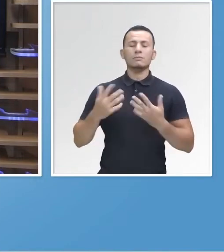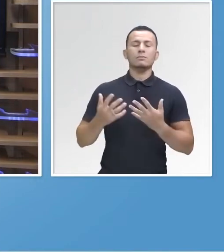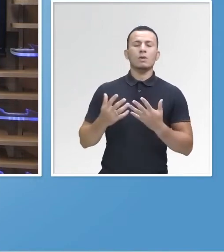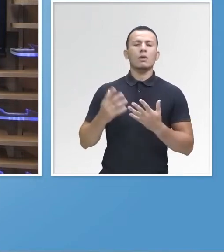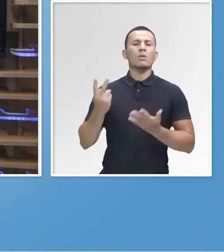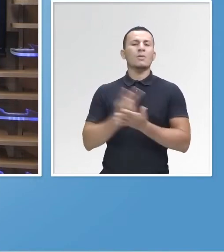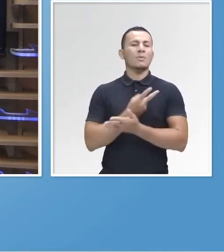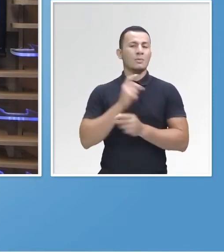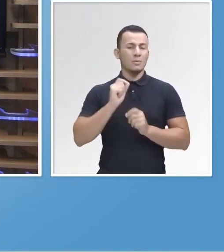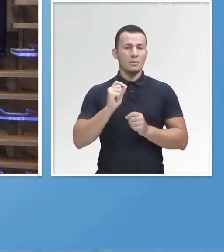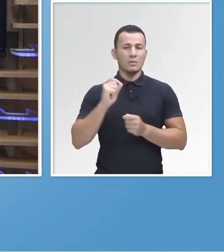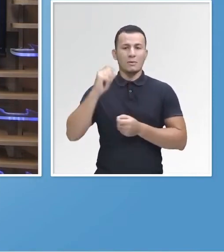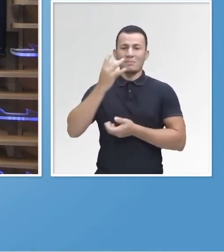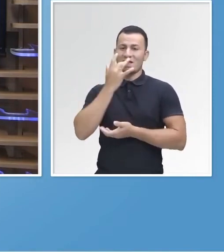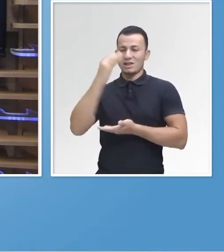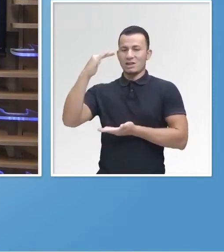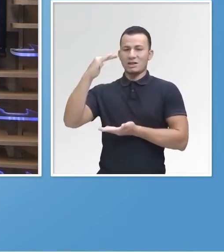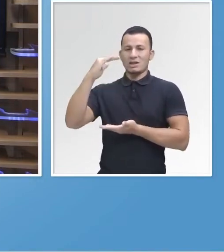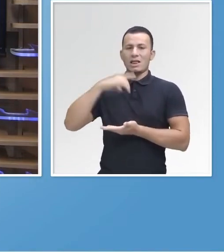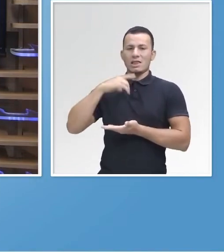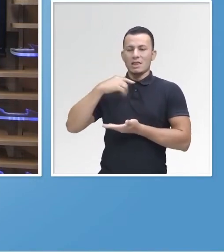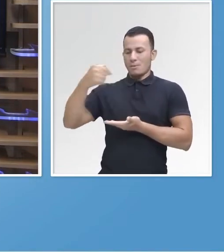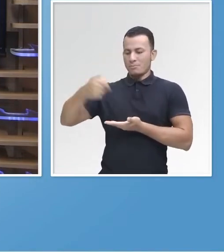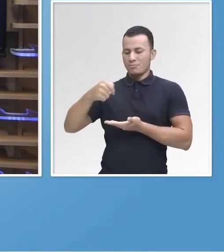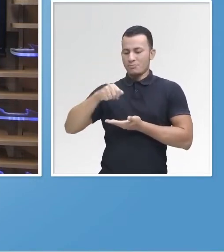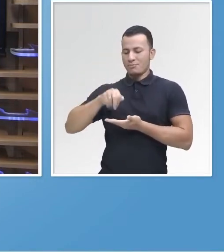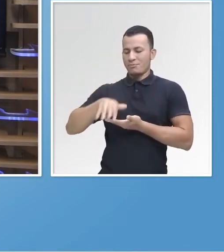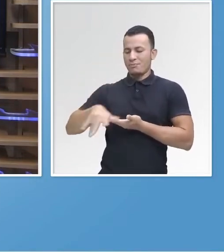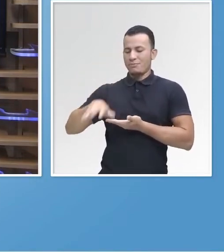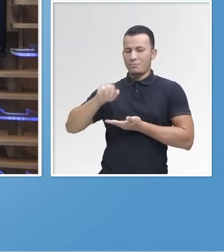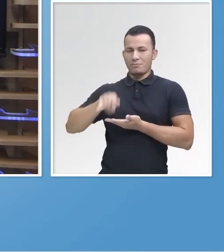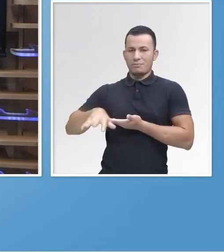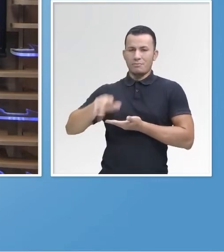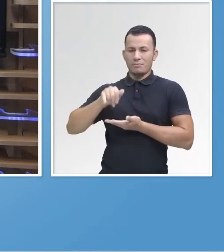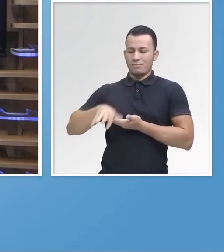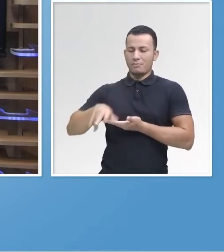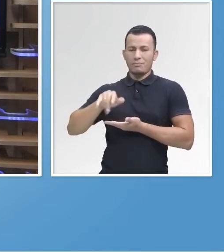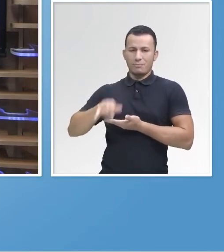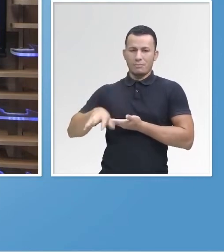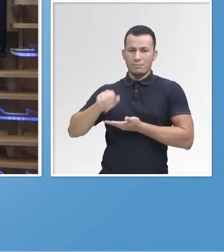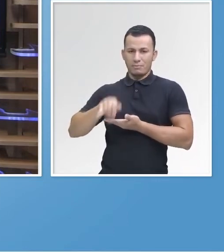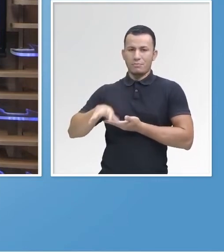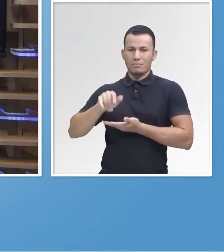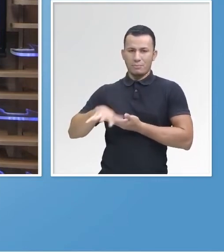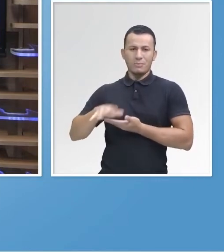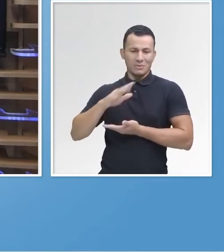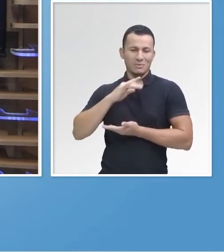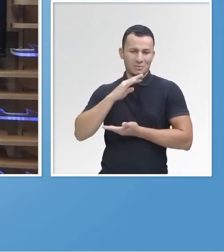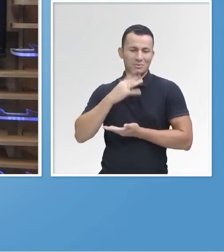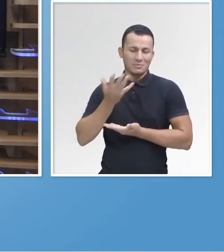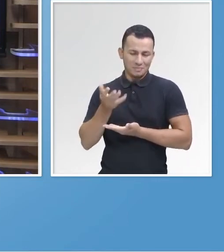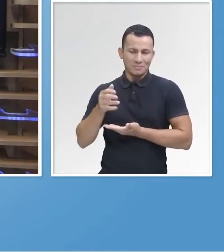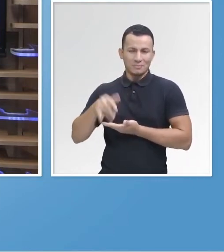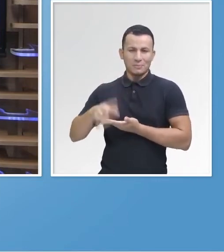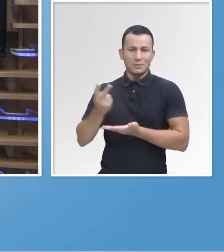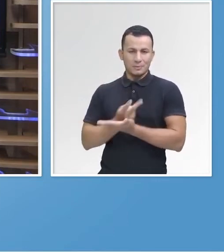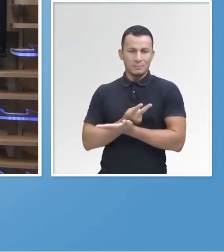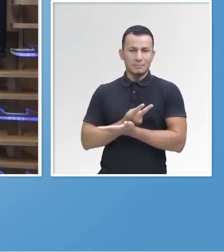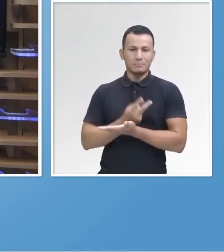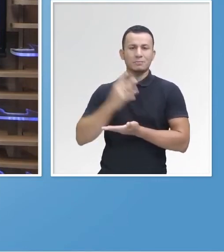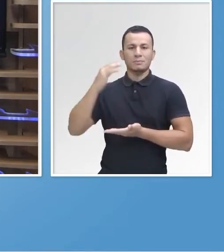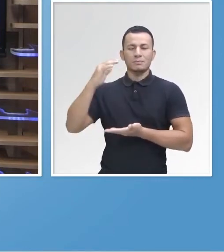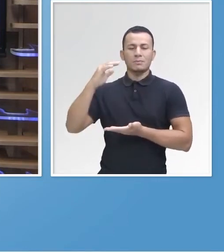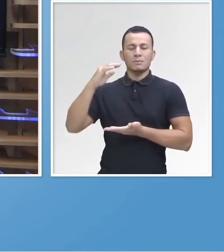que que aconteceu ela não tava furado né sabe que uma coisa ruim não cabei sozinho ela vem acompanhada de mais coisas ruins né E aí